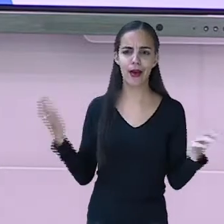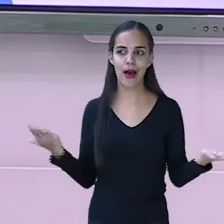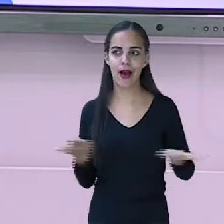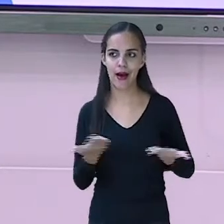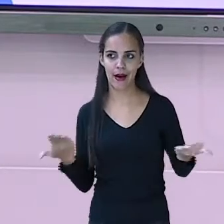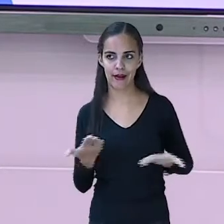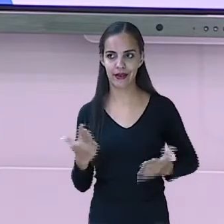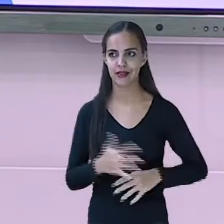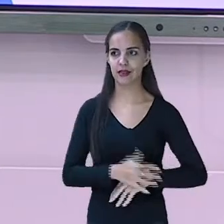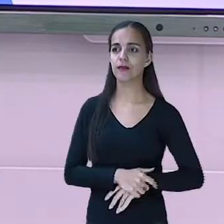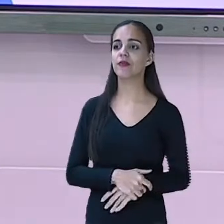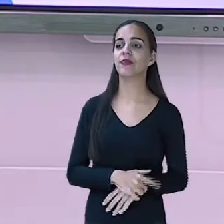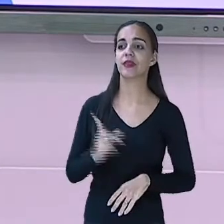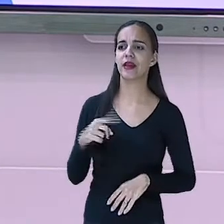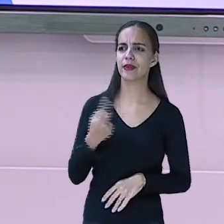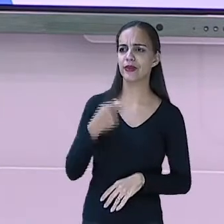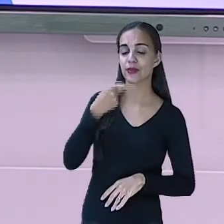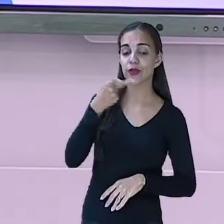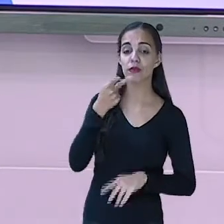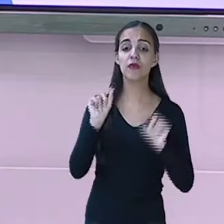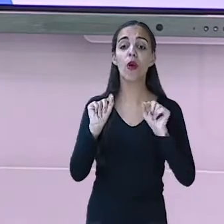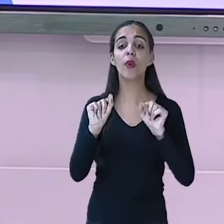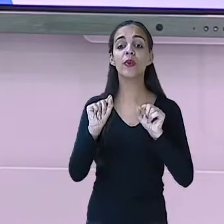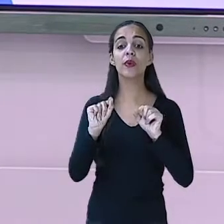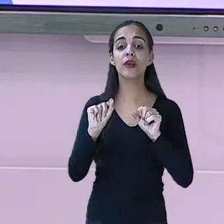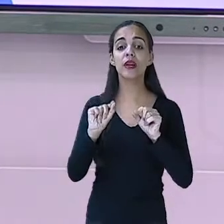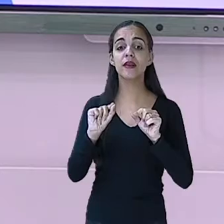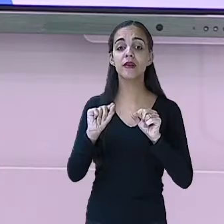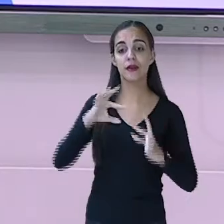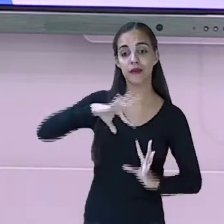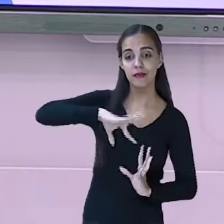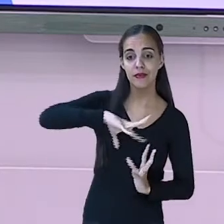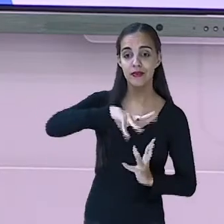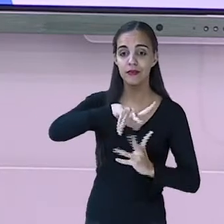Hoje nós falaremos sobre